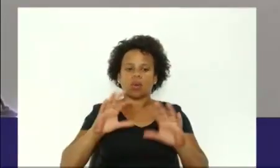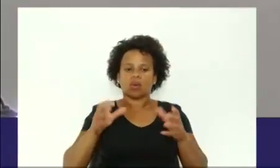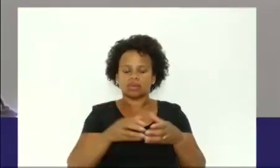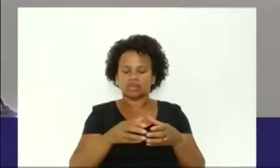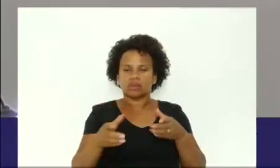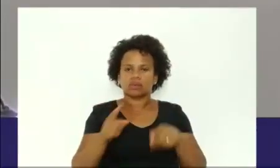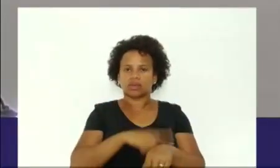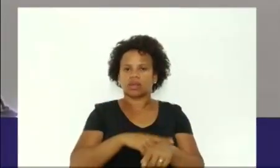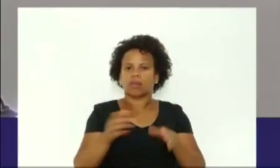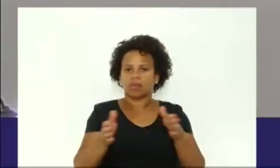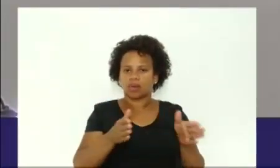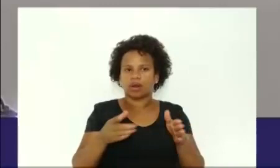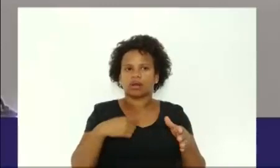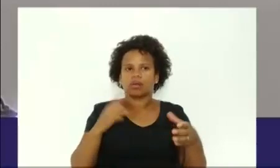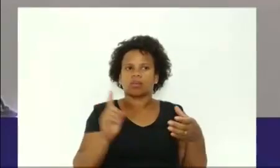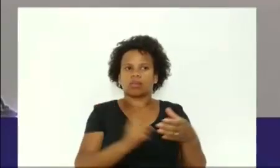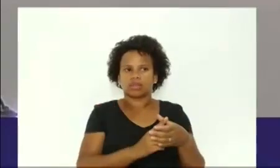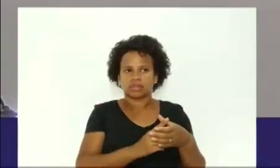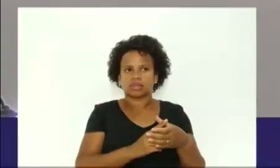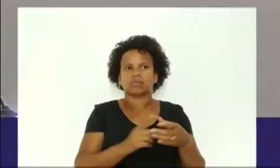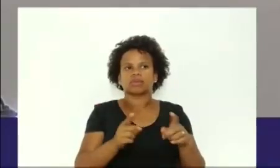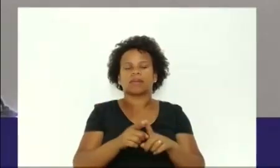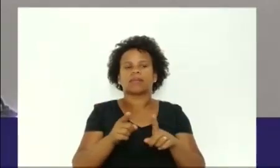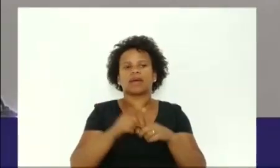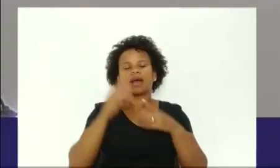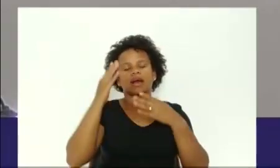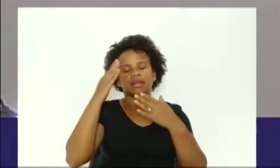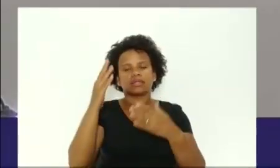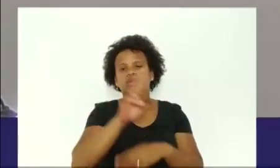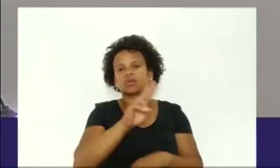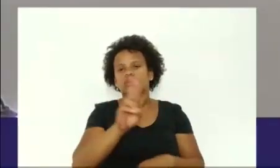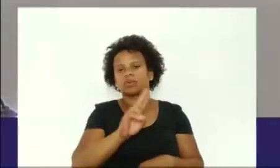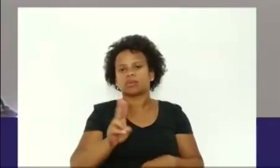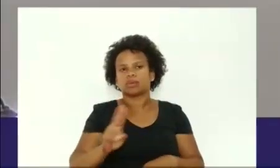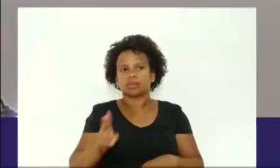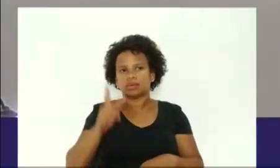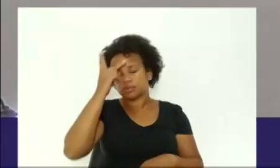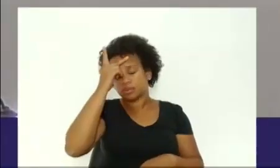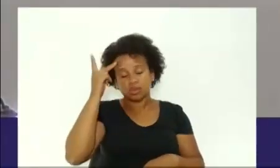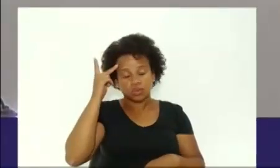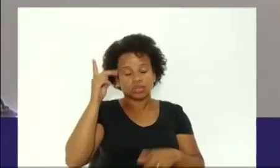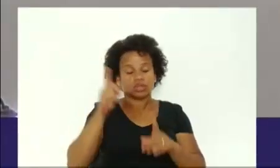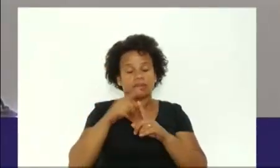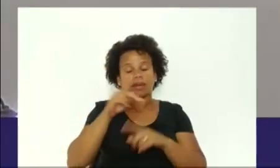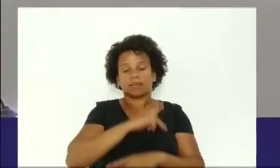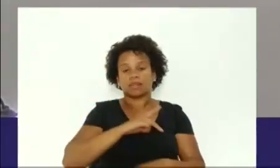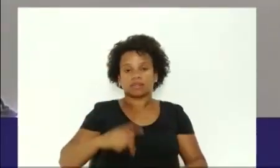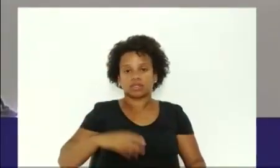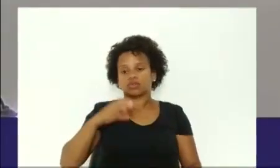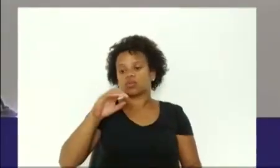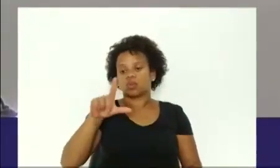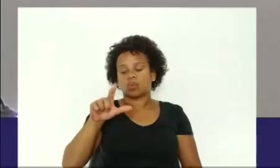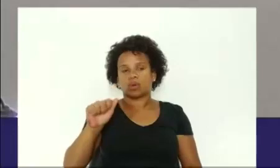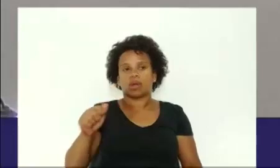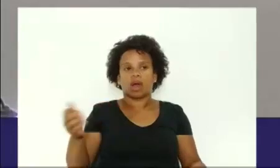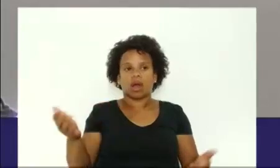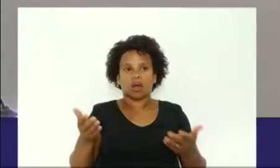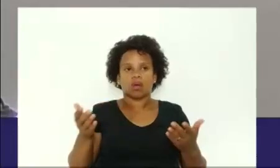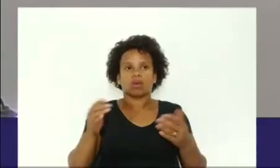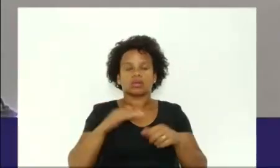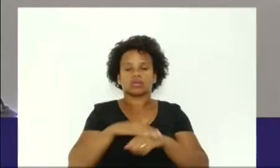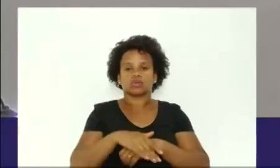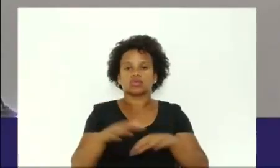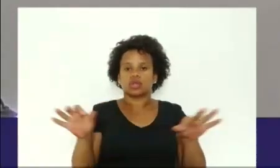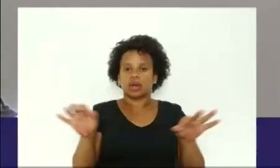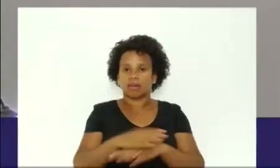também faço parte, e agradecer a nomeação dessas pessoas ao presidente Kula. Então, vamos dar para encerrar essa noite com uma foto